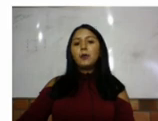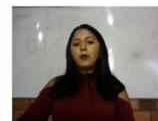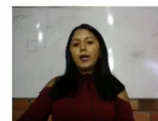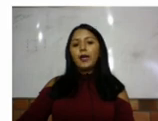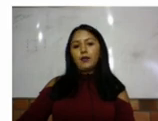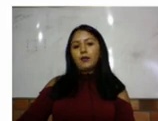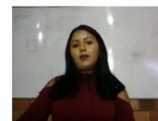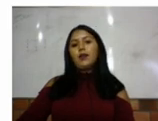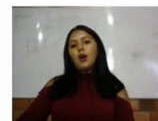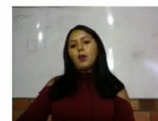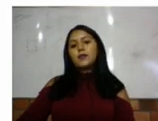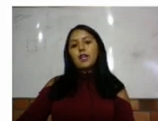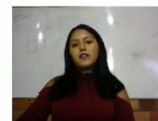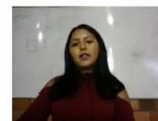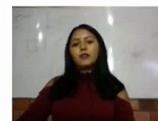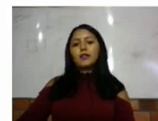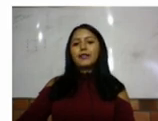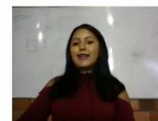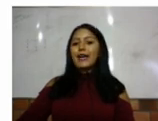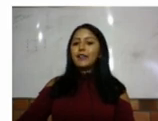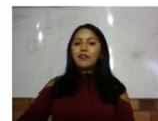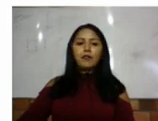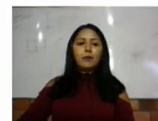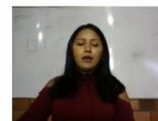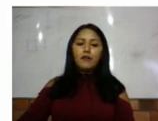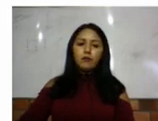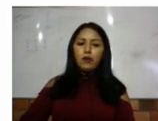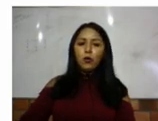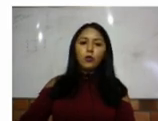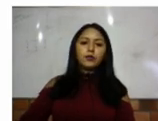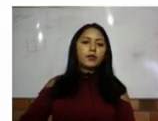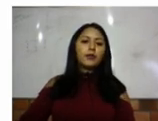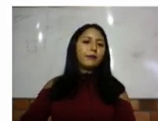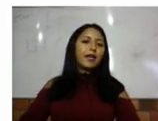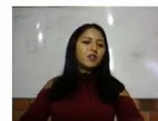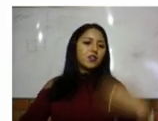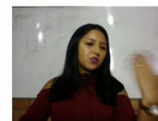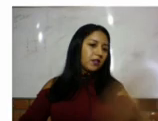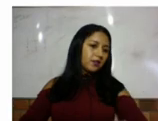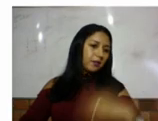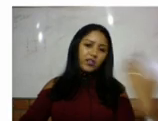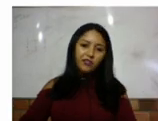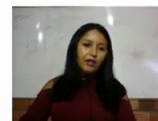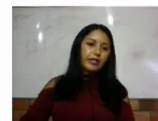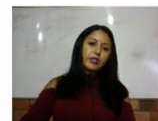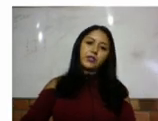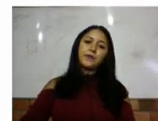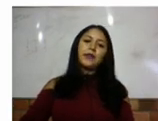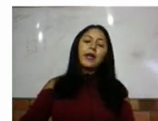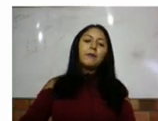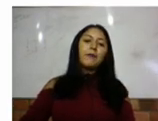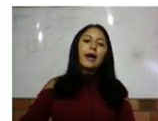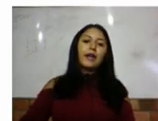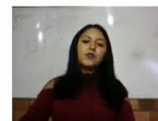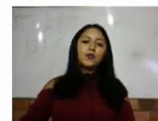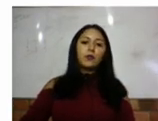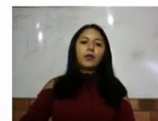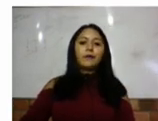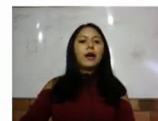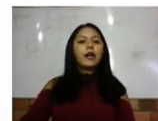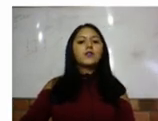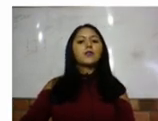hombre morrer observa que não tem nada a ver uma palavra com a outra que é bem distintas bem diferente